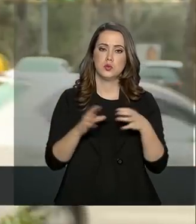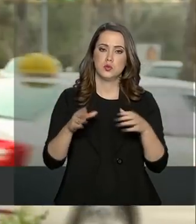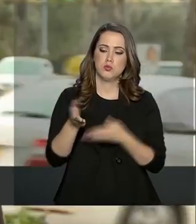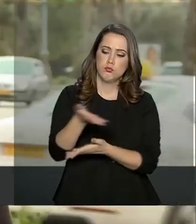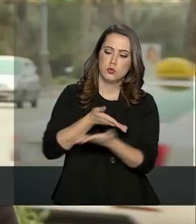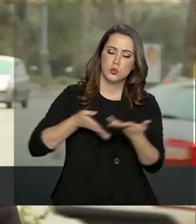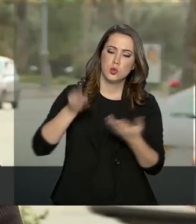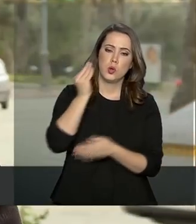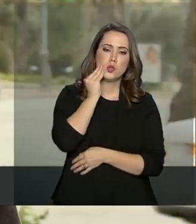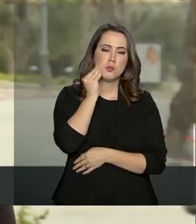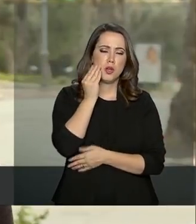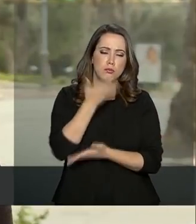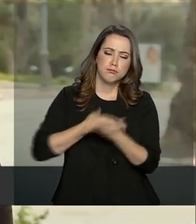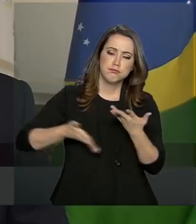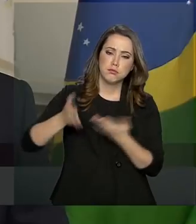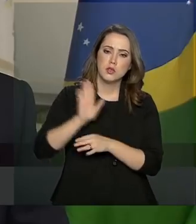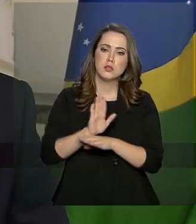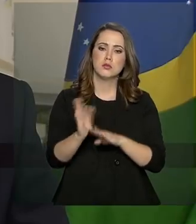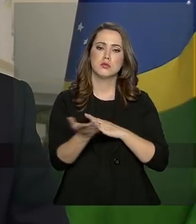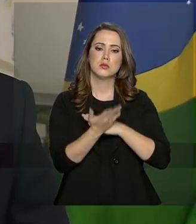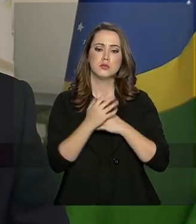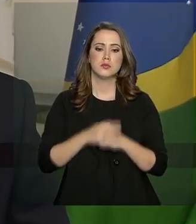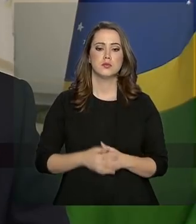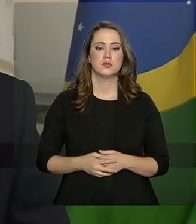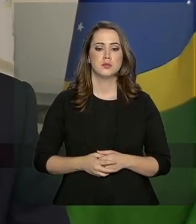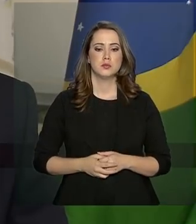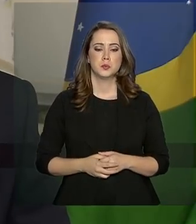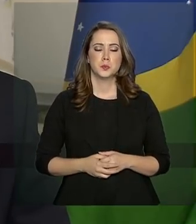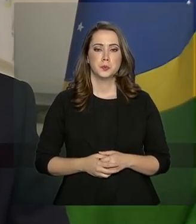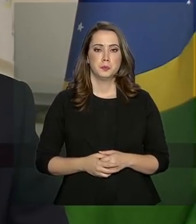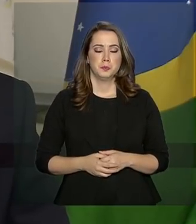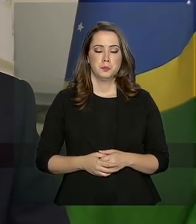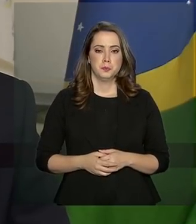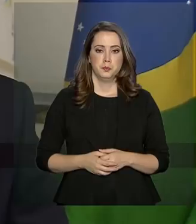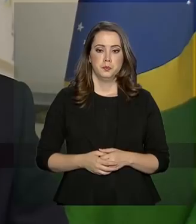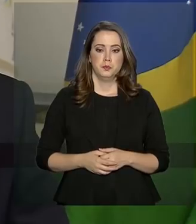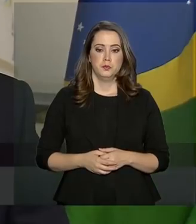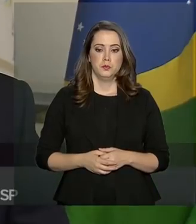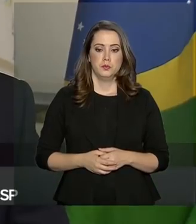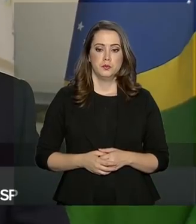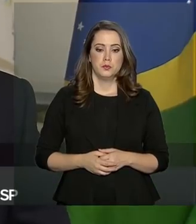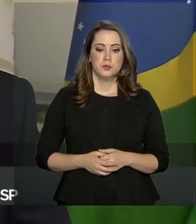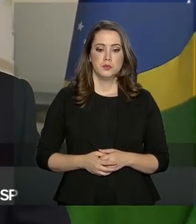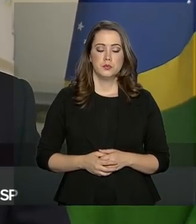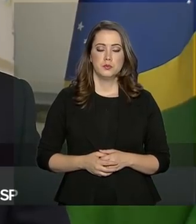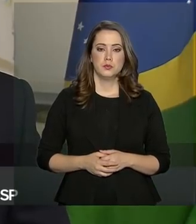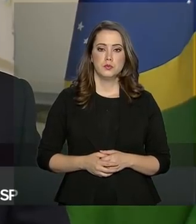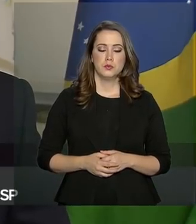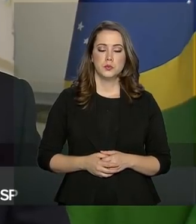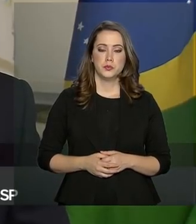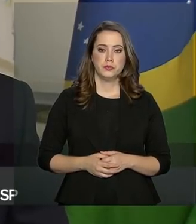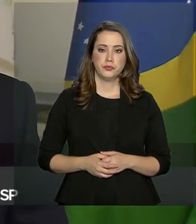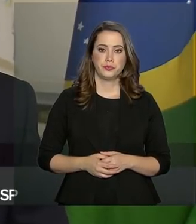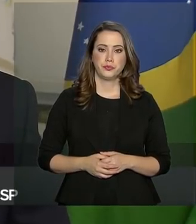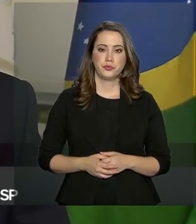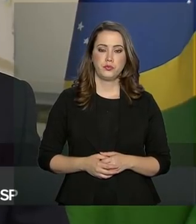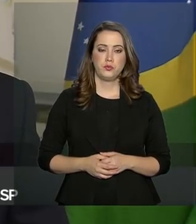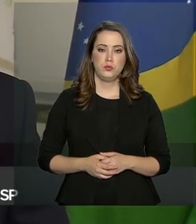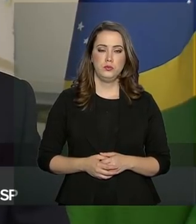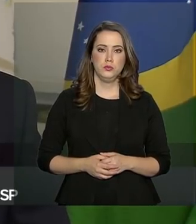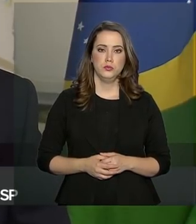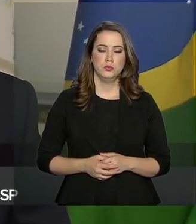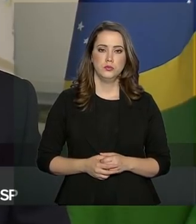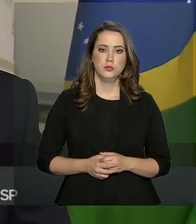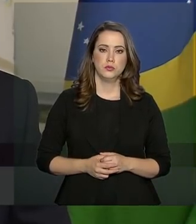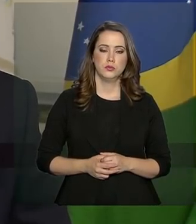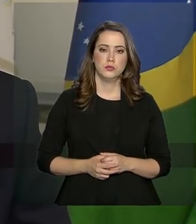de experiências e ajuda mútua. I think there is huge potential on the business side. If you look at the countries